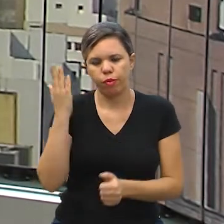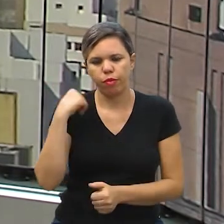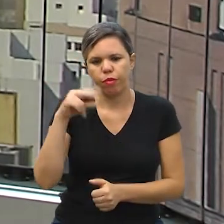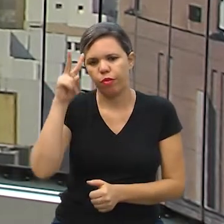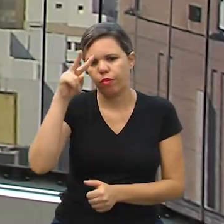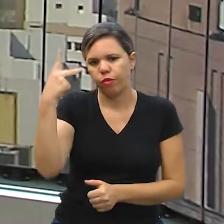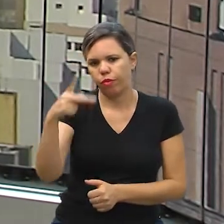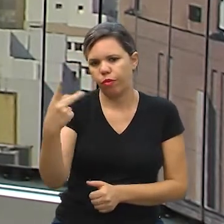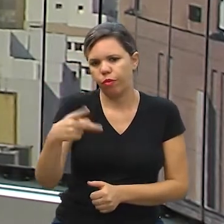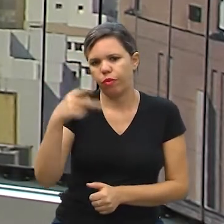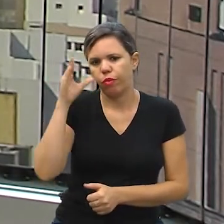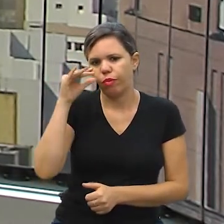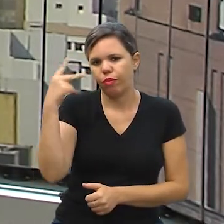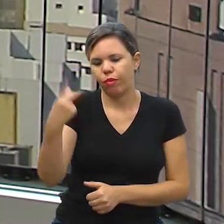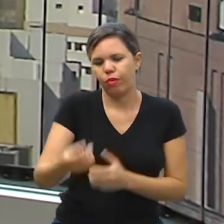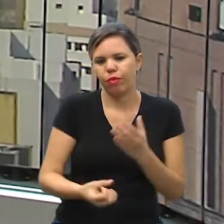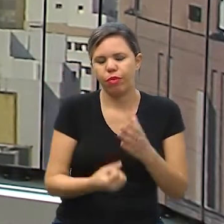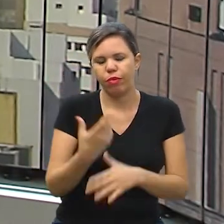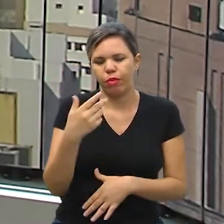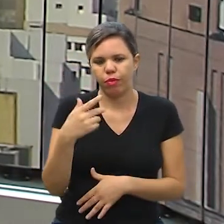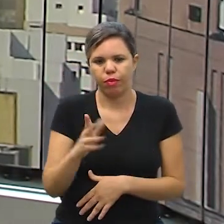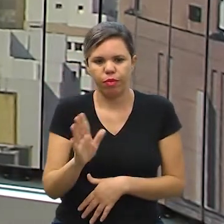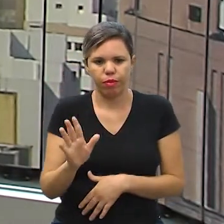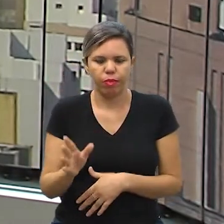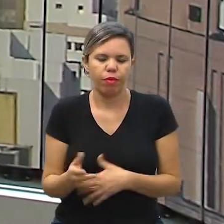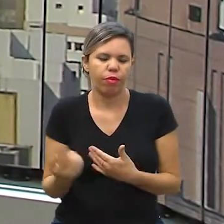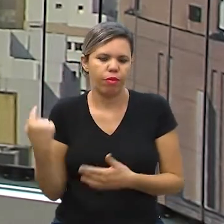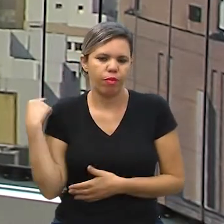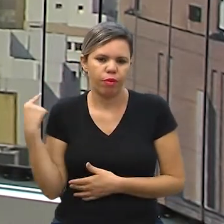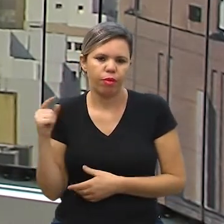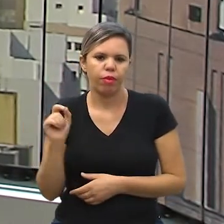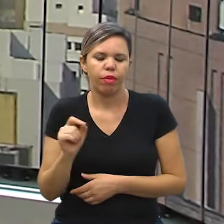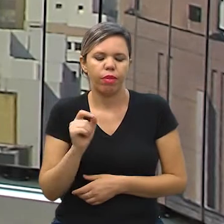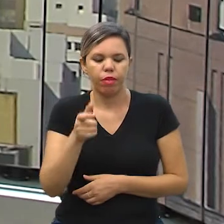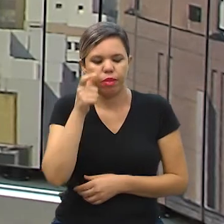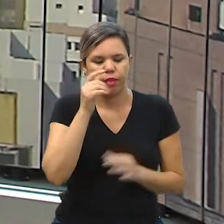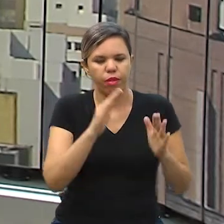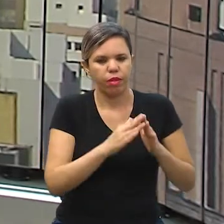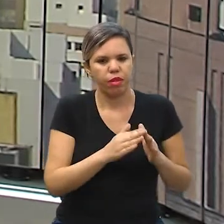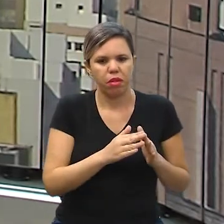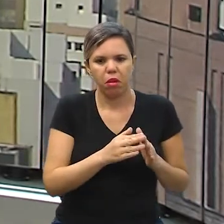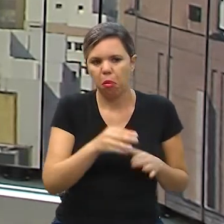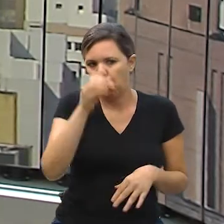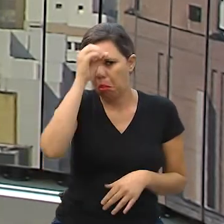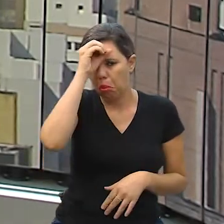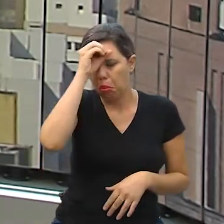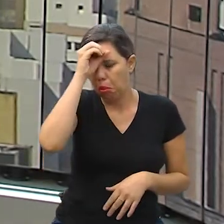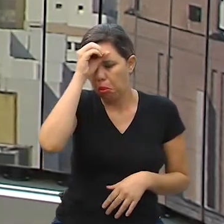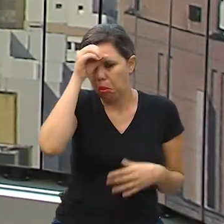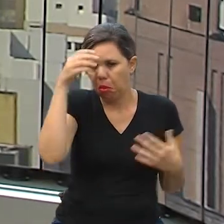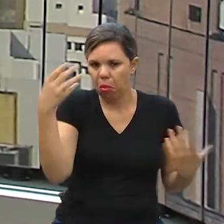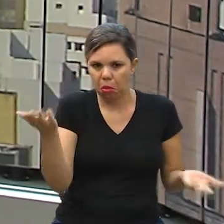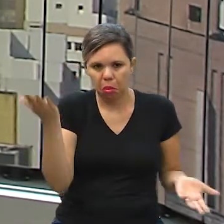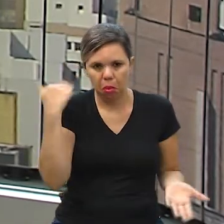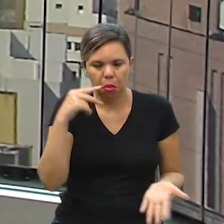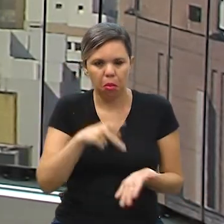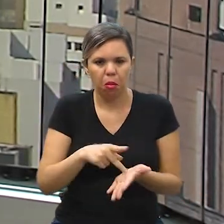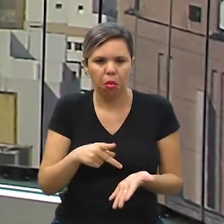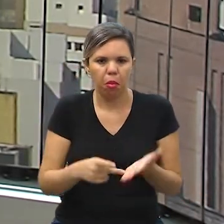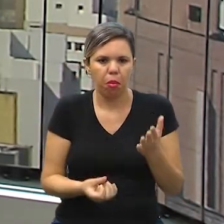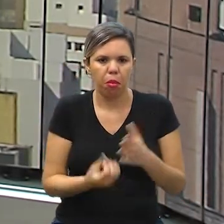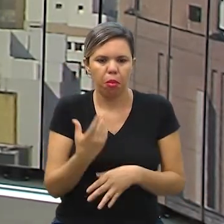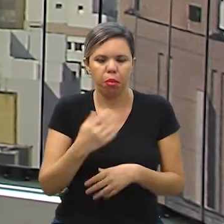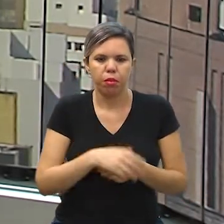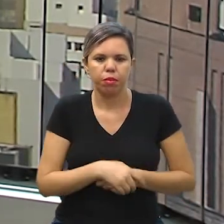a gente quer saber uma história uma curiosidade alguma coisa que já te aconteceu que quem está em casa não tem a menor noção mas que é